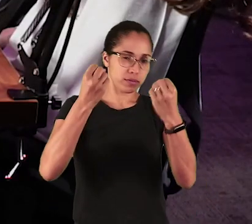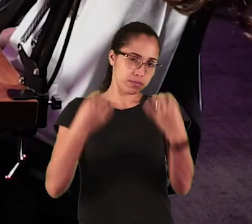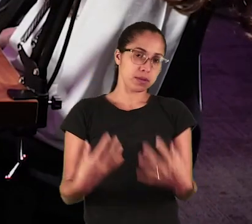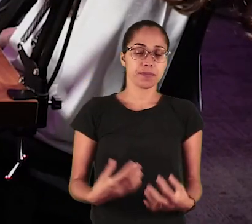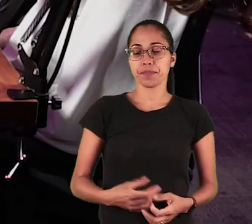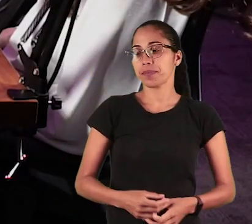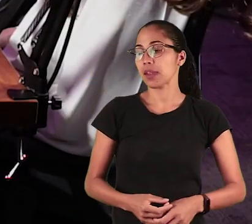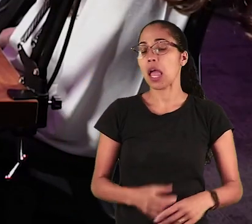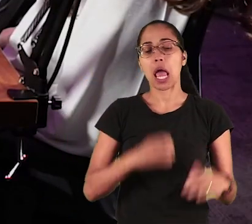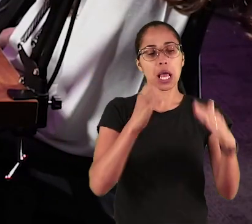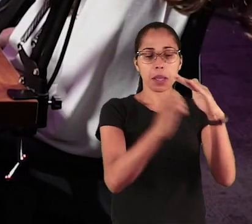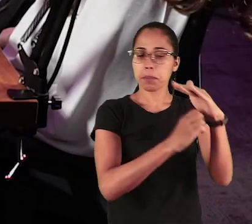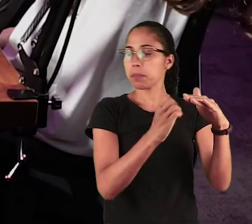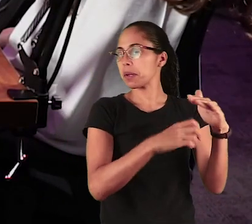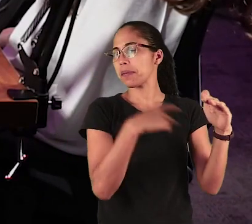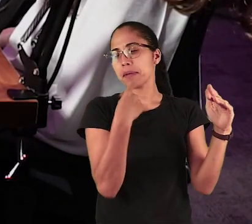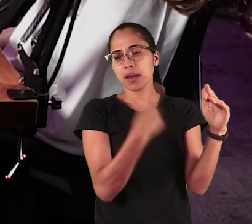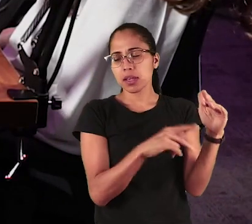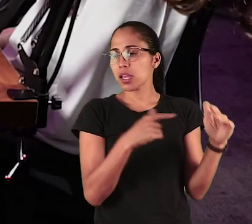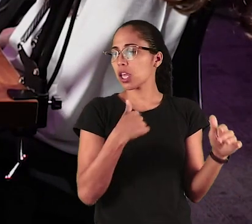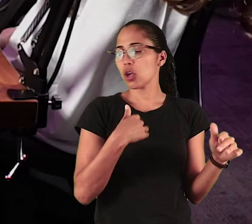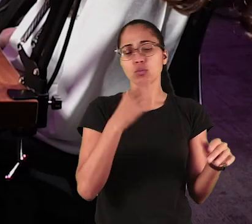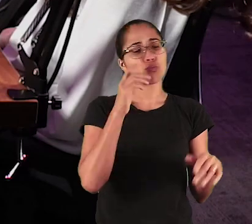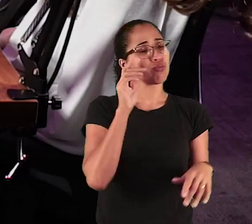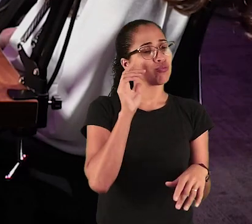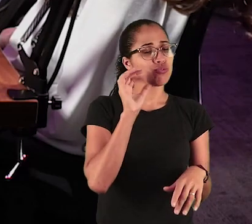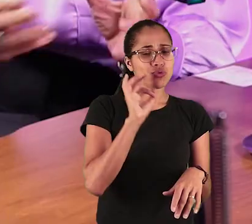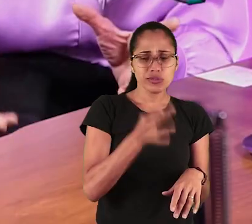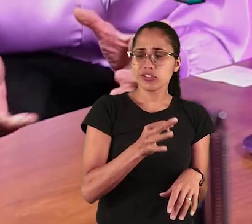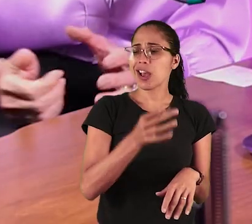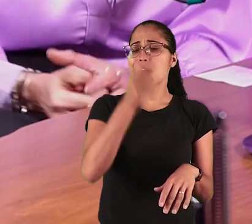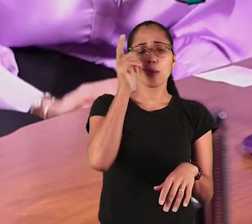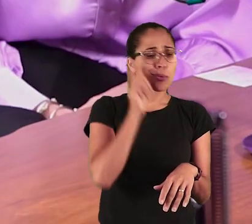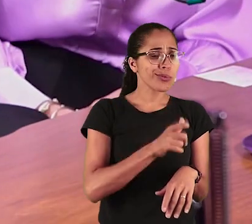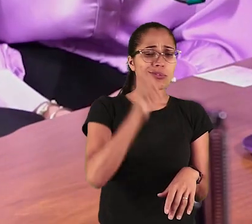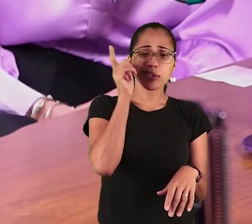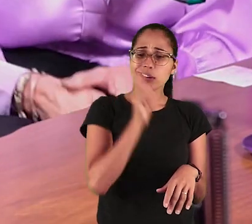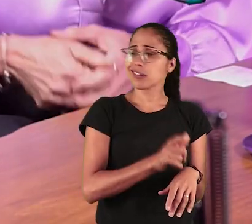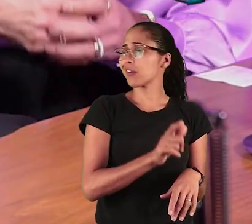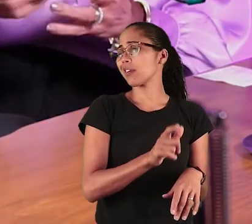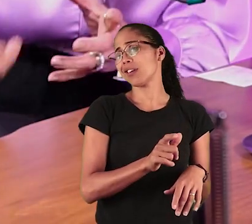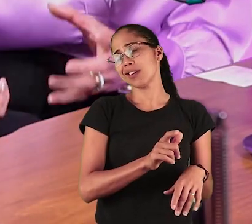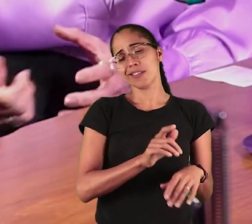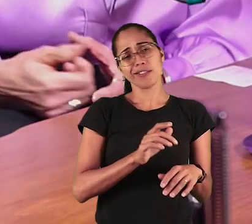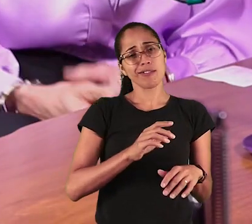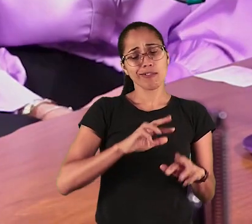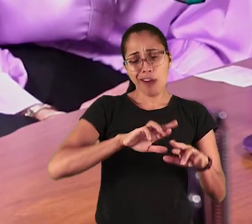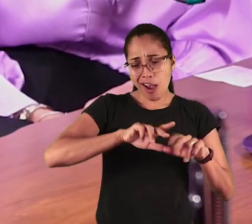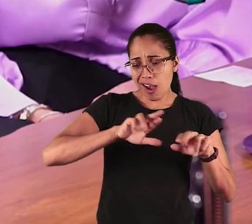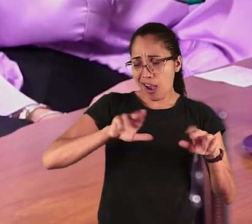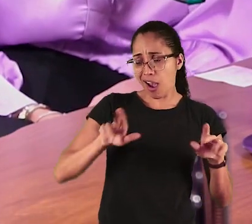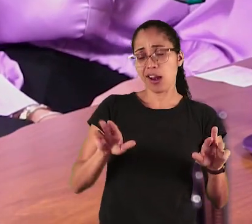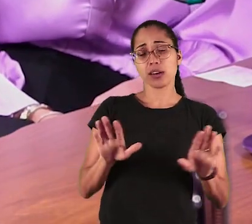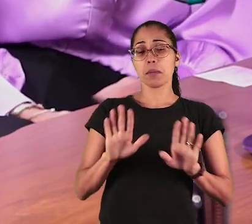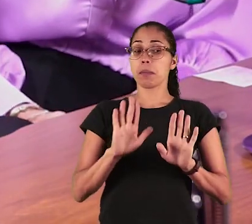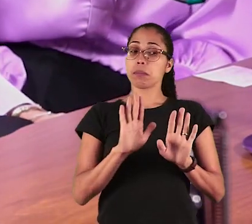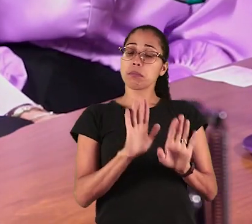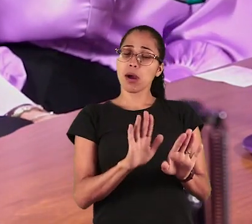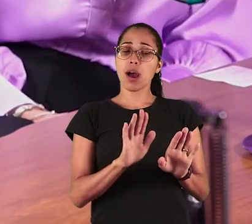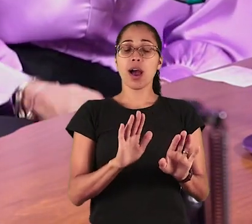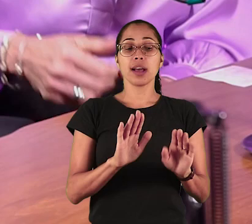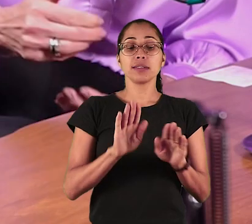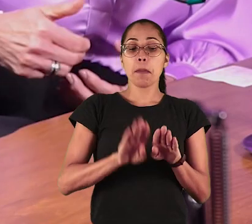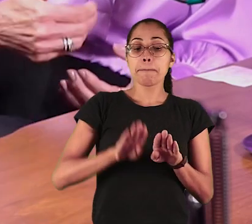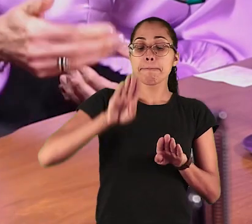dessa dessa empresa essa é uma empresa maravilhosa o senhor é uma pessoa incrível super empreendedor porém